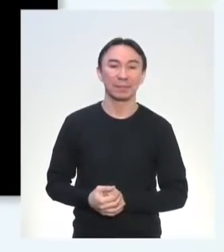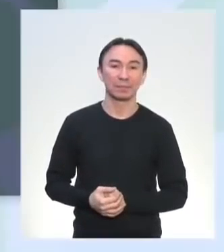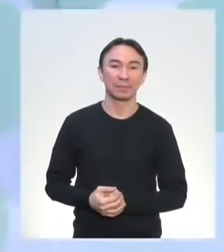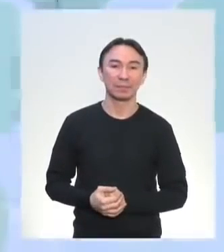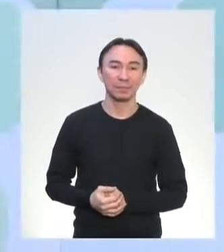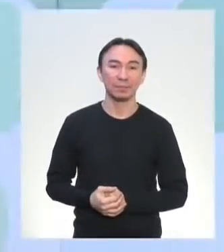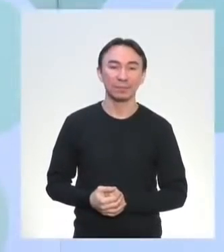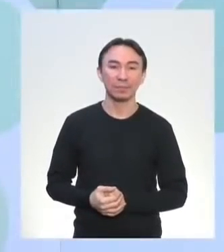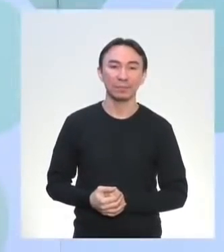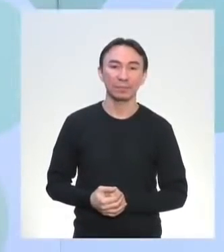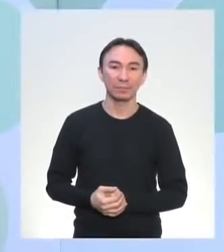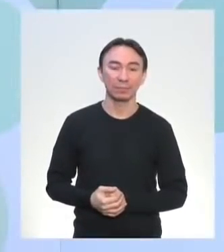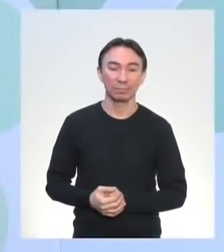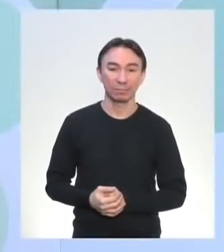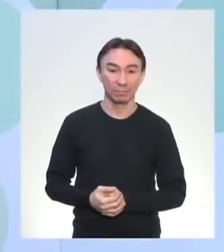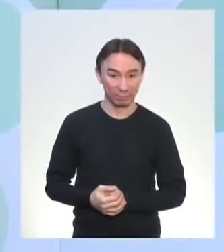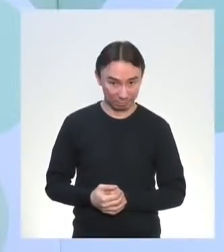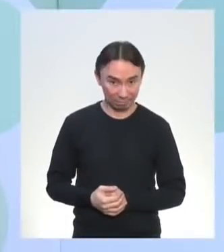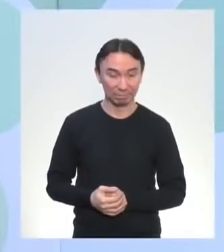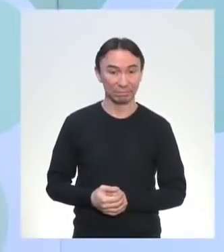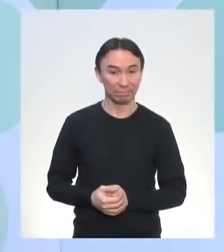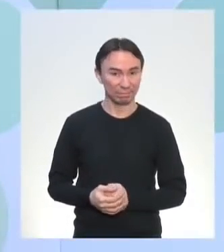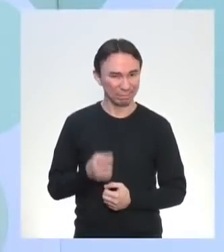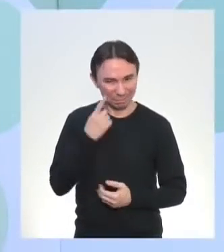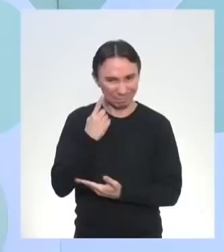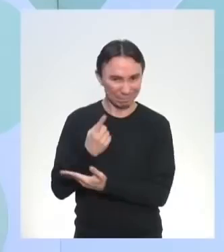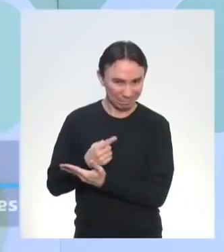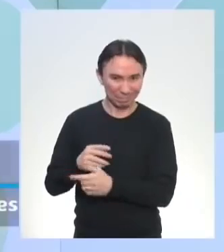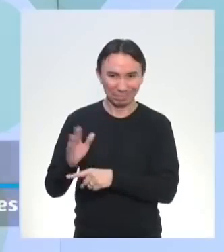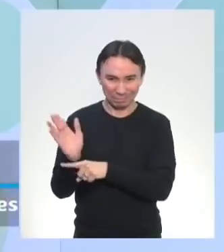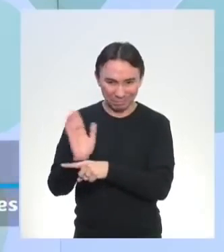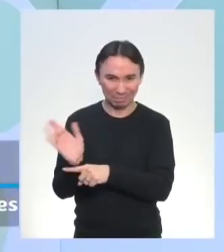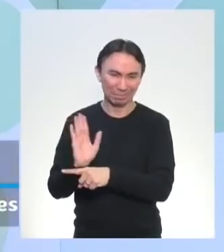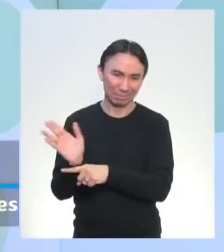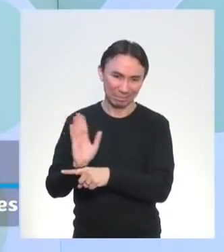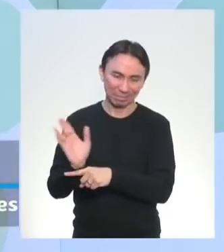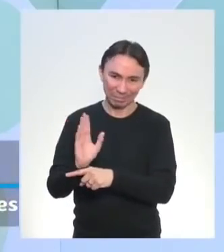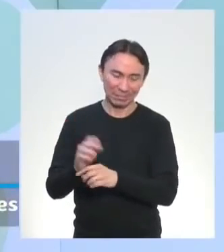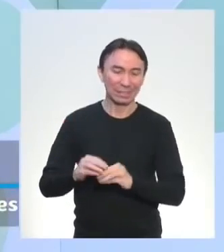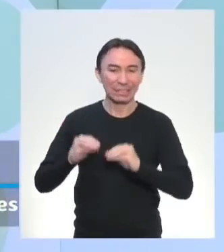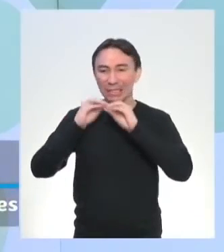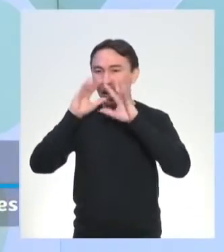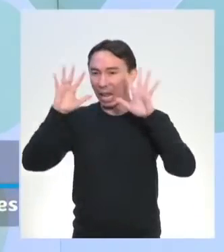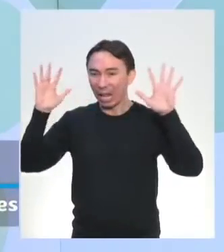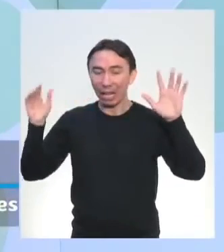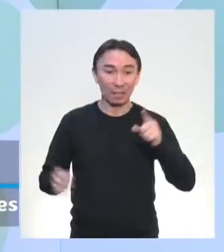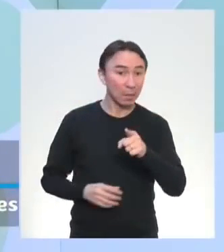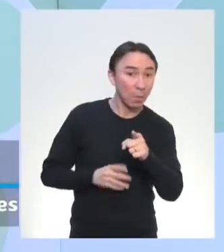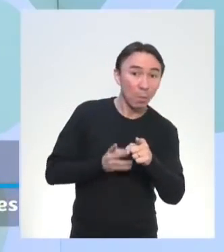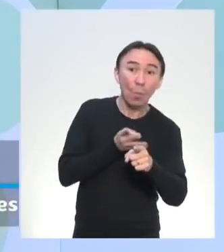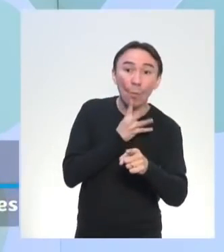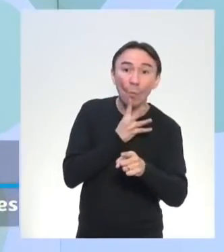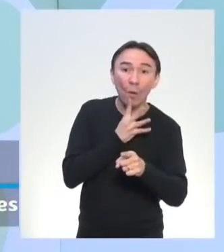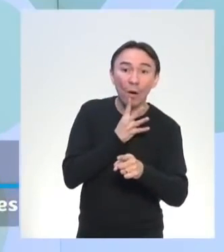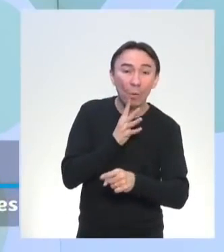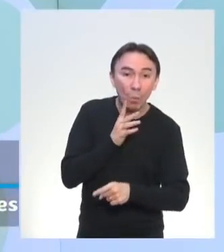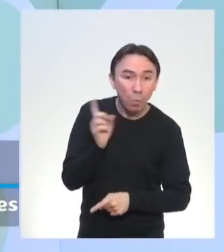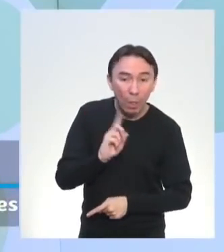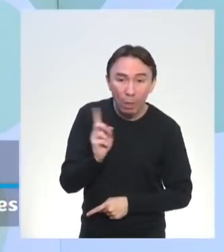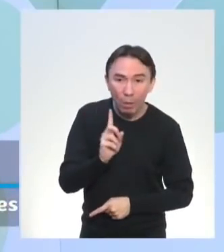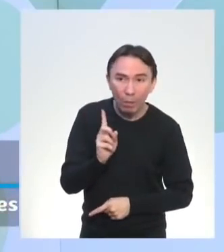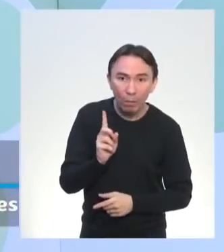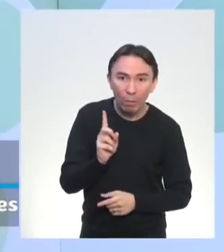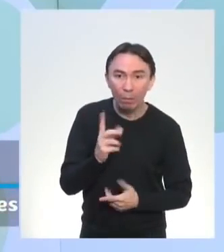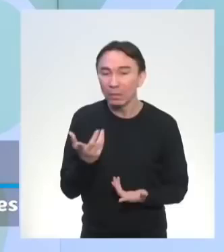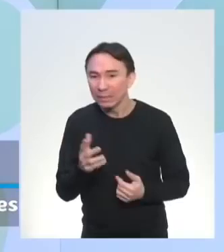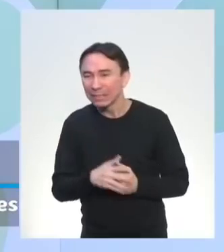esto. Muito bem, olha aí esse vídeo, muito esclarecedor, né? Então, quem não conhecia a Mafalda ou quem não lembrava,